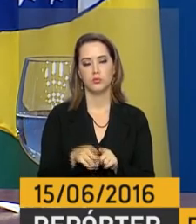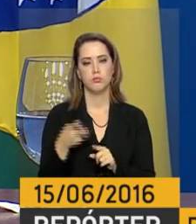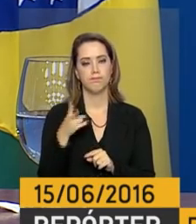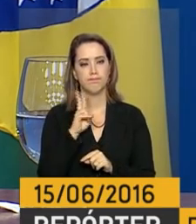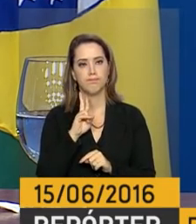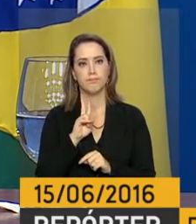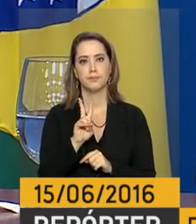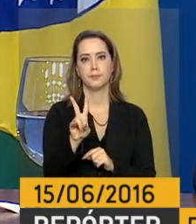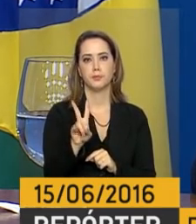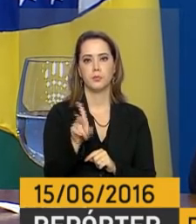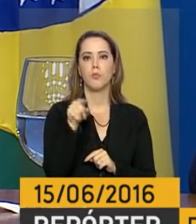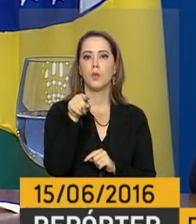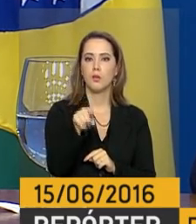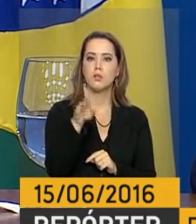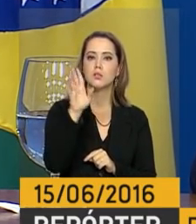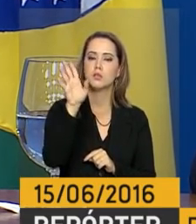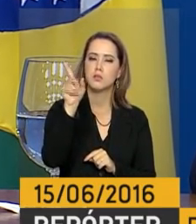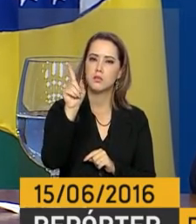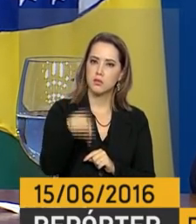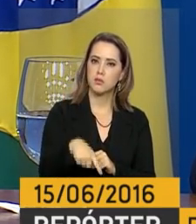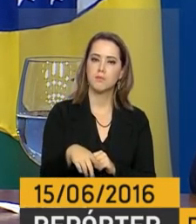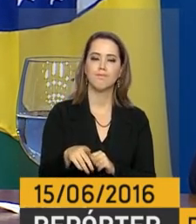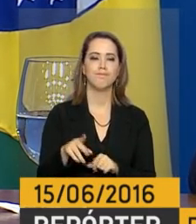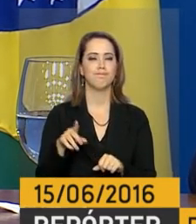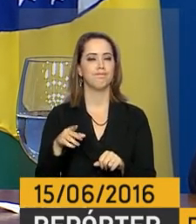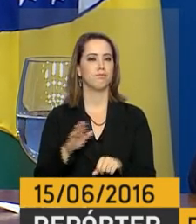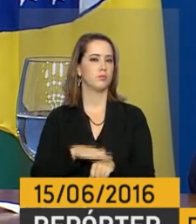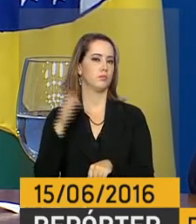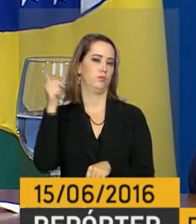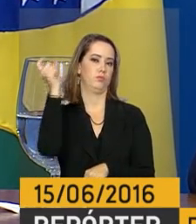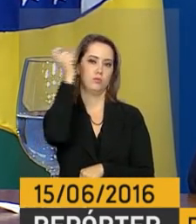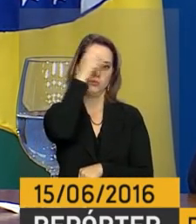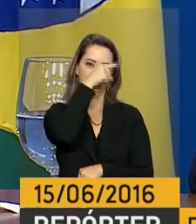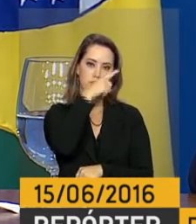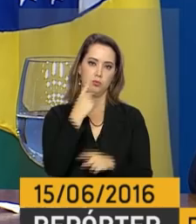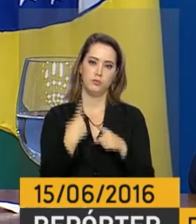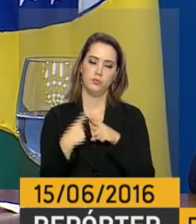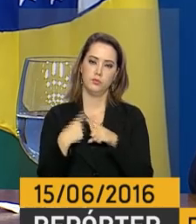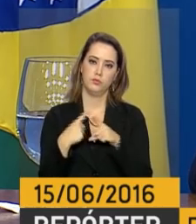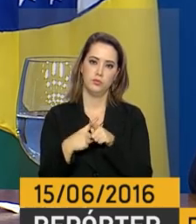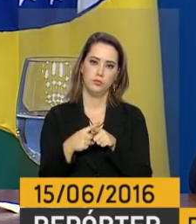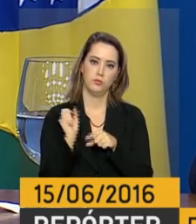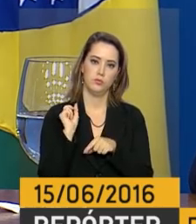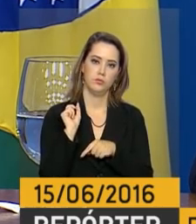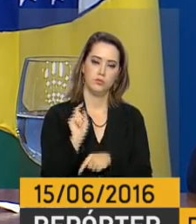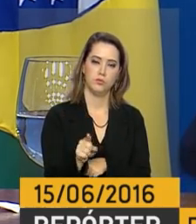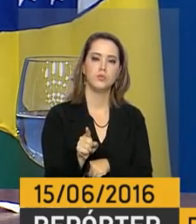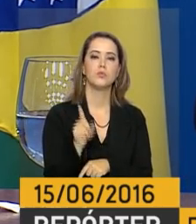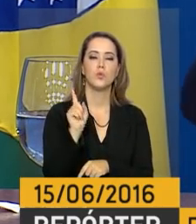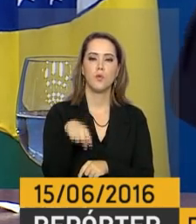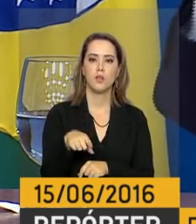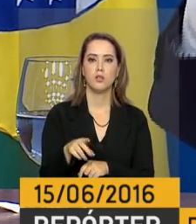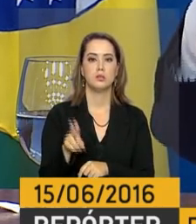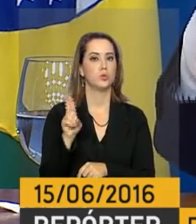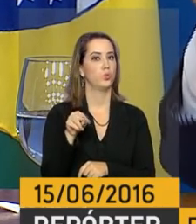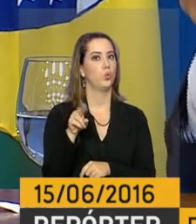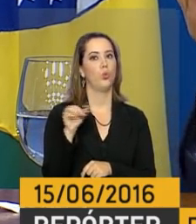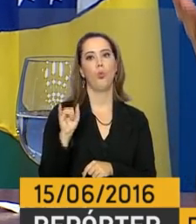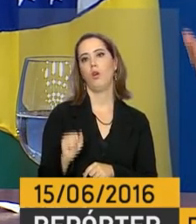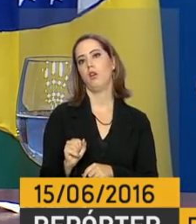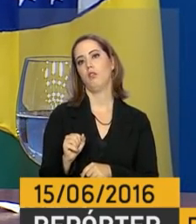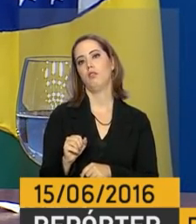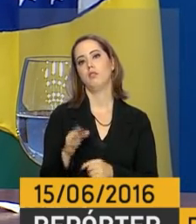visão, estes são os itens mais duros, porque este foram os itens de fato que nunca